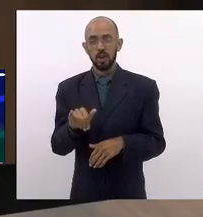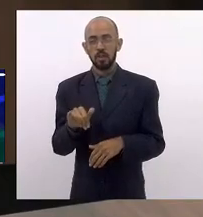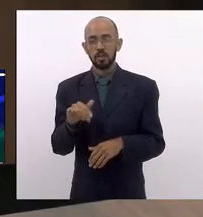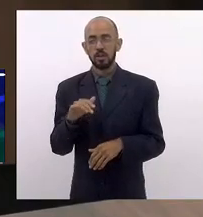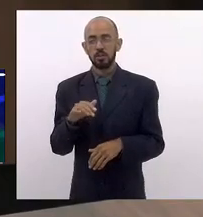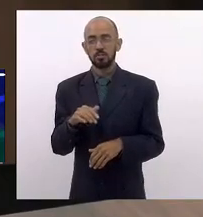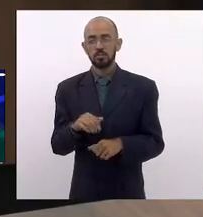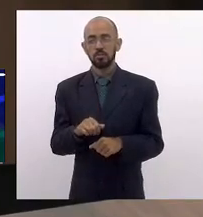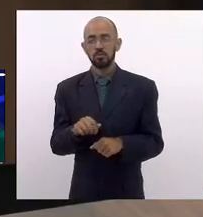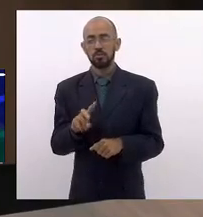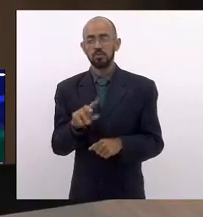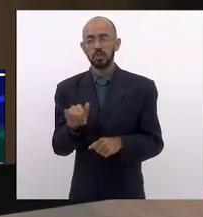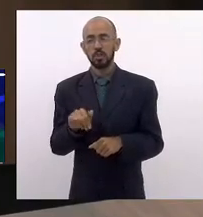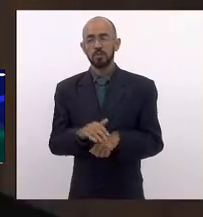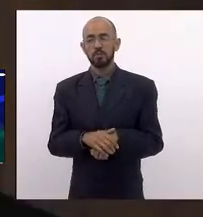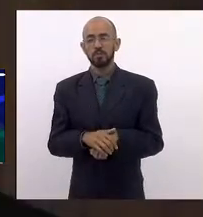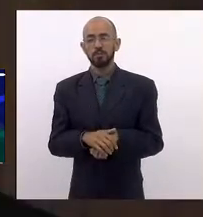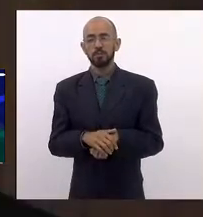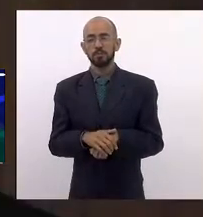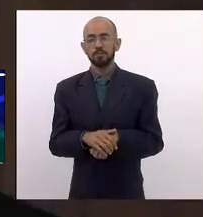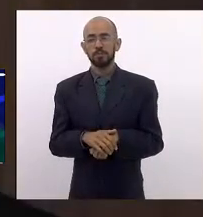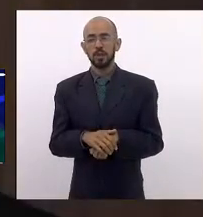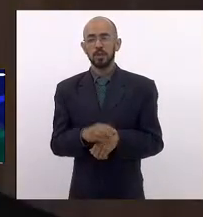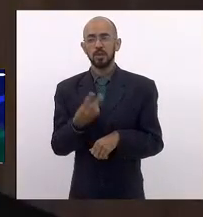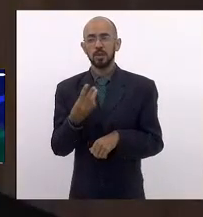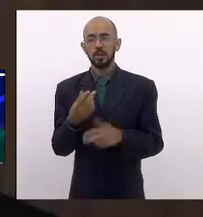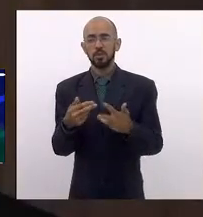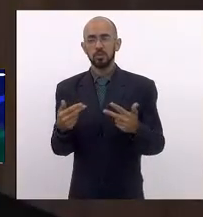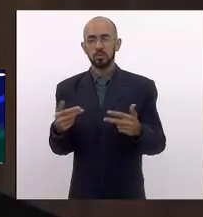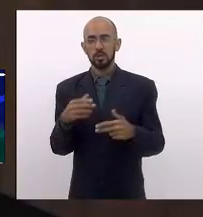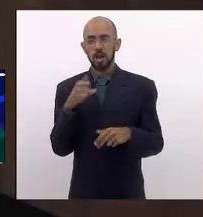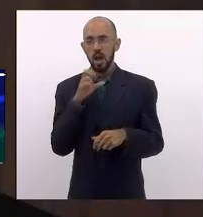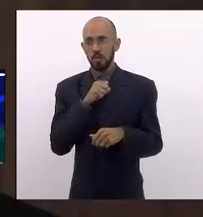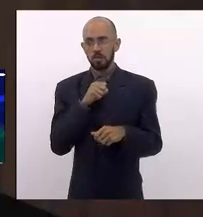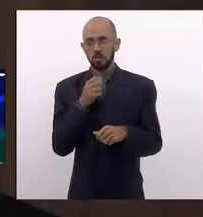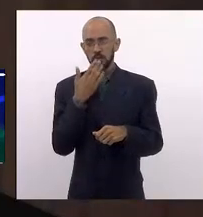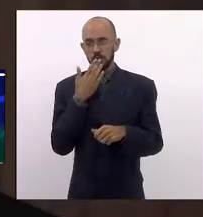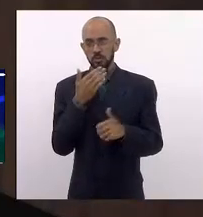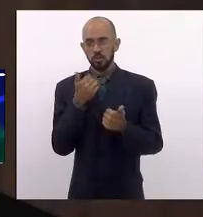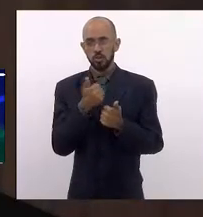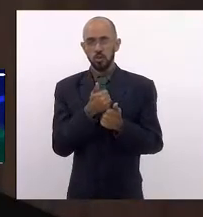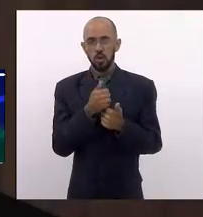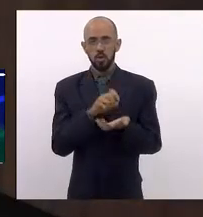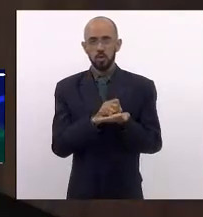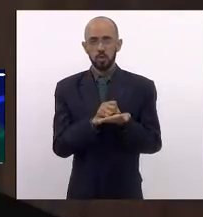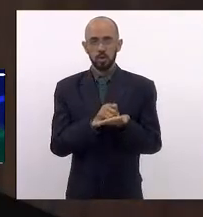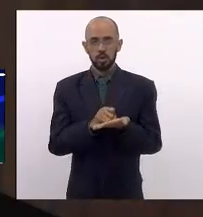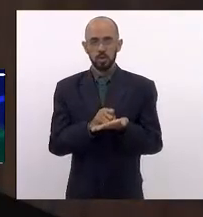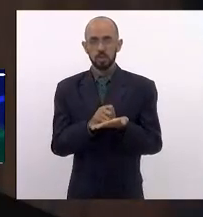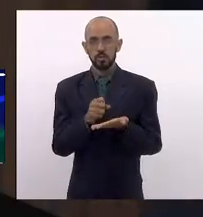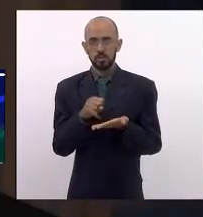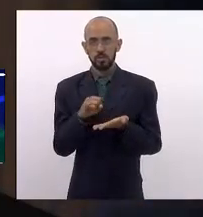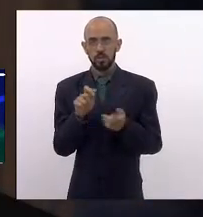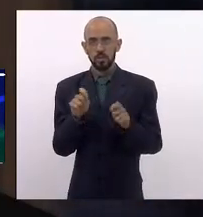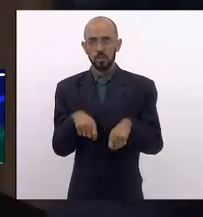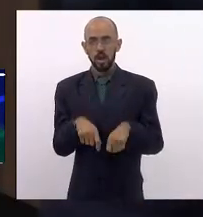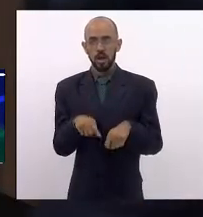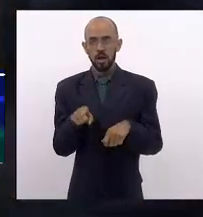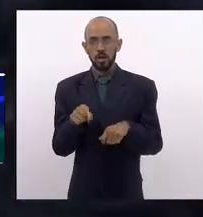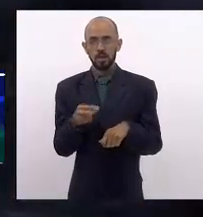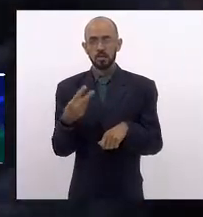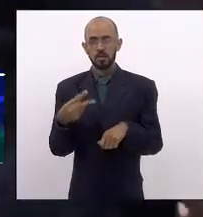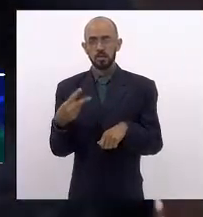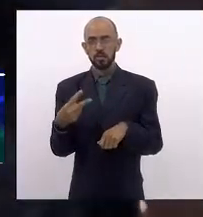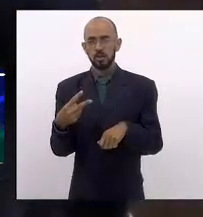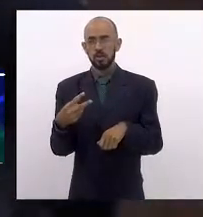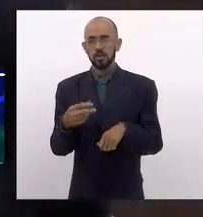tranquila sem o presente três coisas muito rapidamente A primeira é pedir também com a autoria se possível a segunda